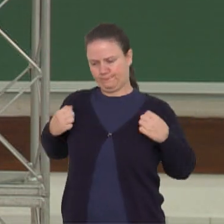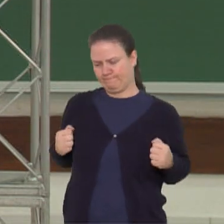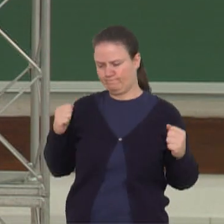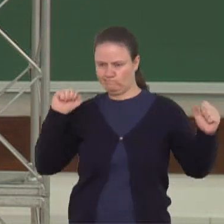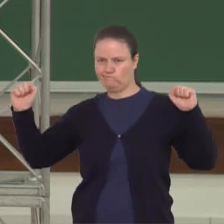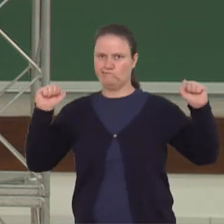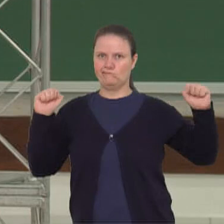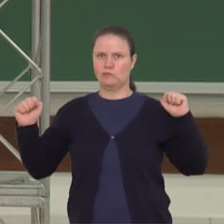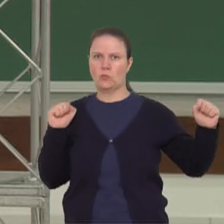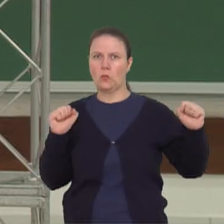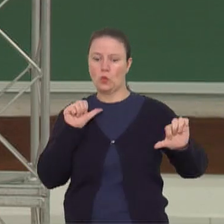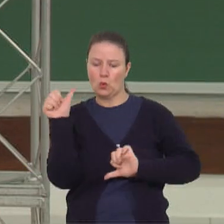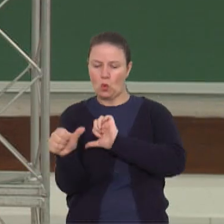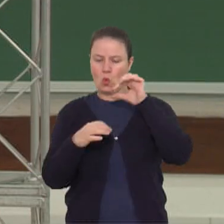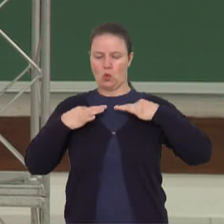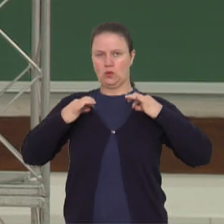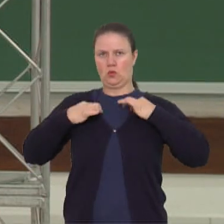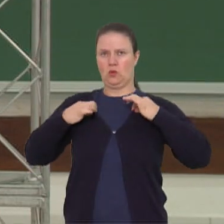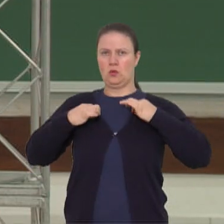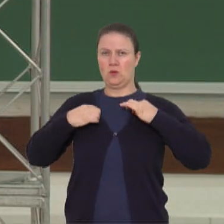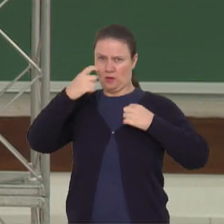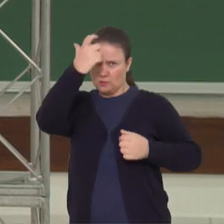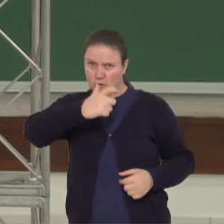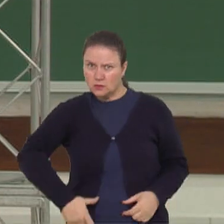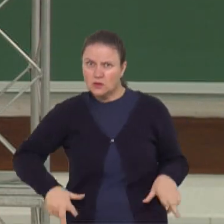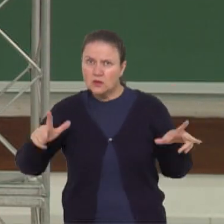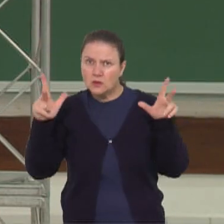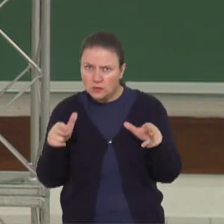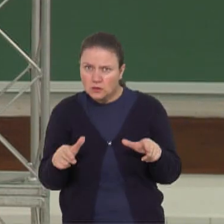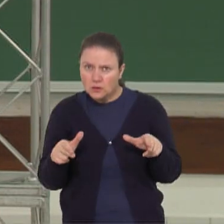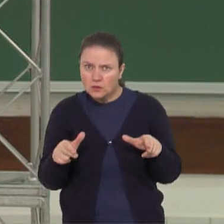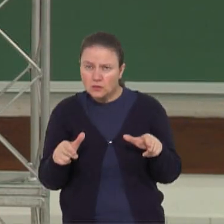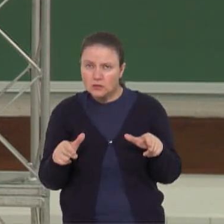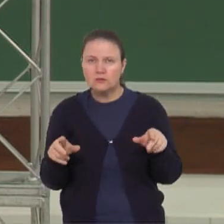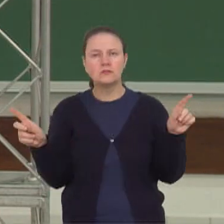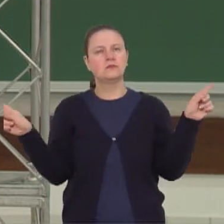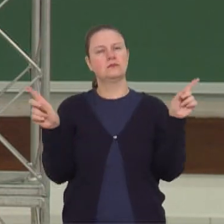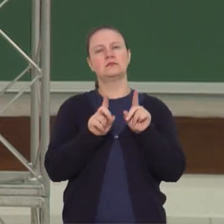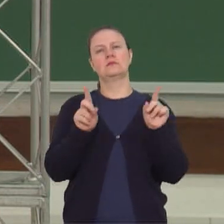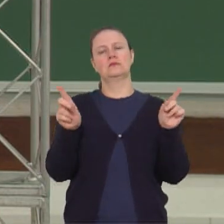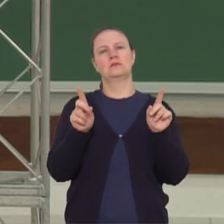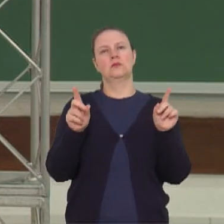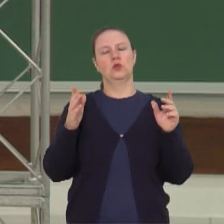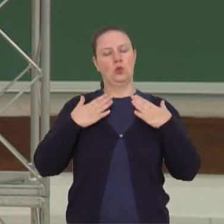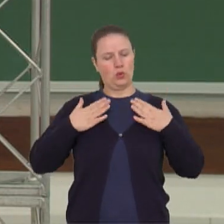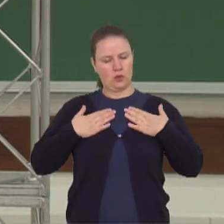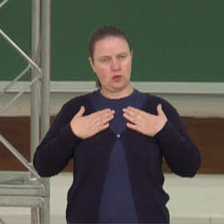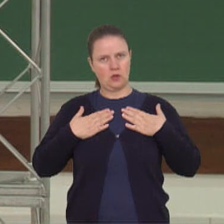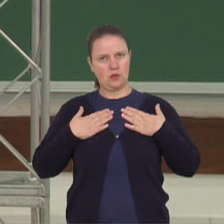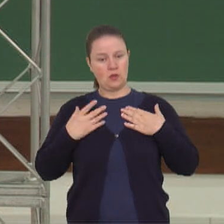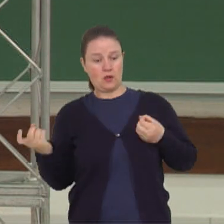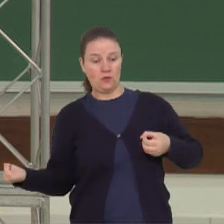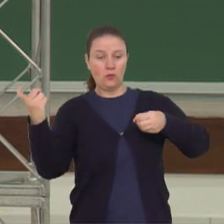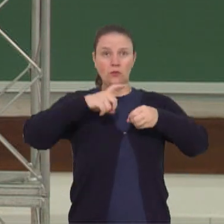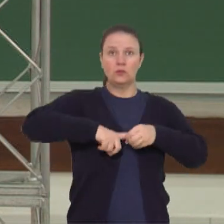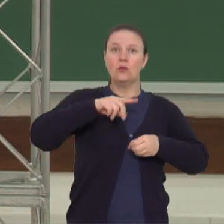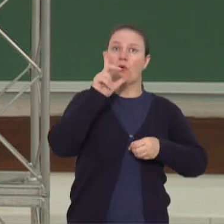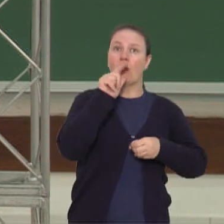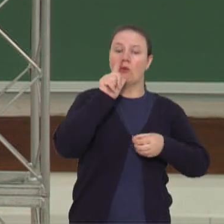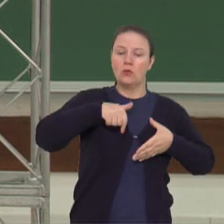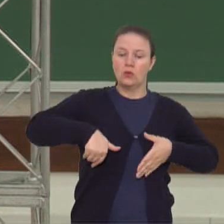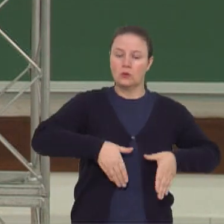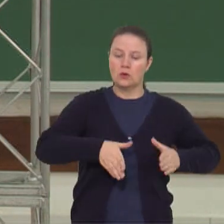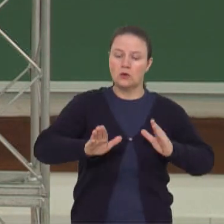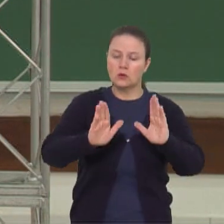roupa, já não é o mesmo. Você não é aquela pessoa molhada que saiu do rio. Você se secou e depois retornou para o rio.